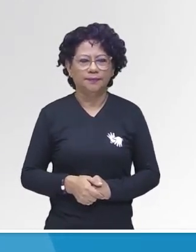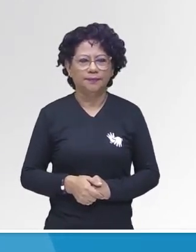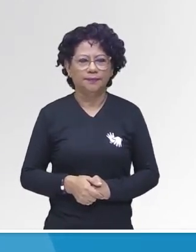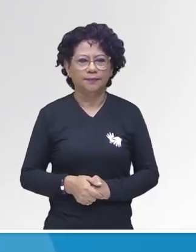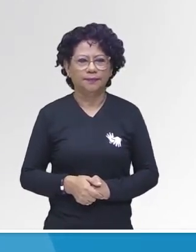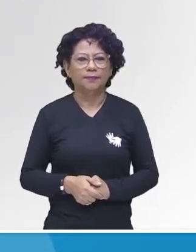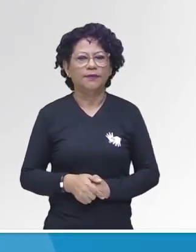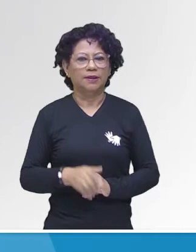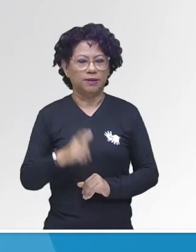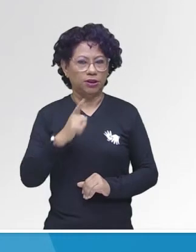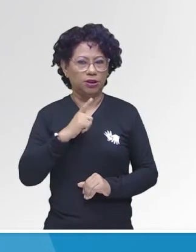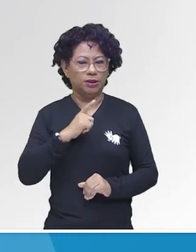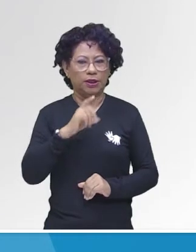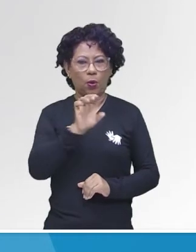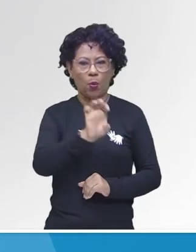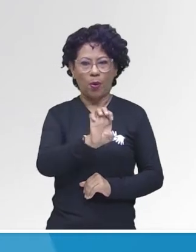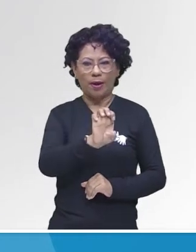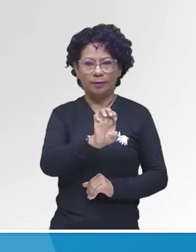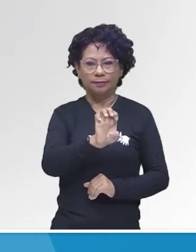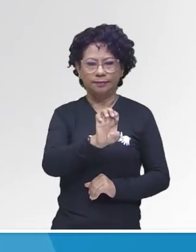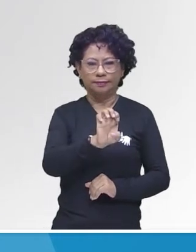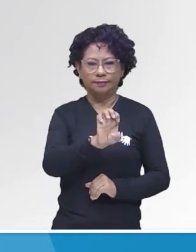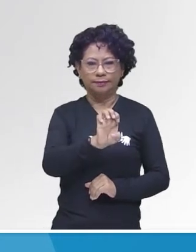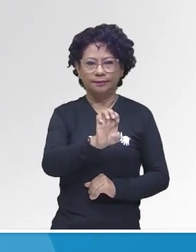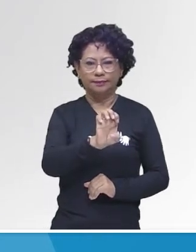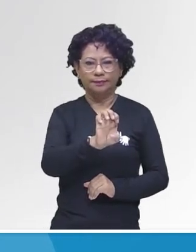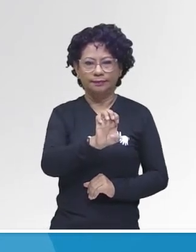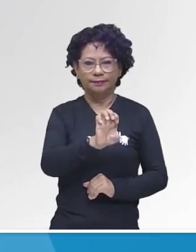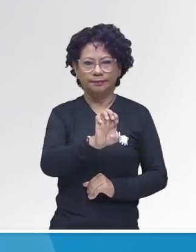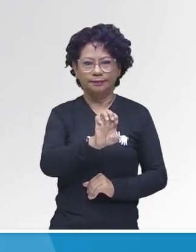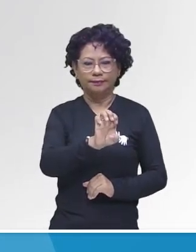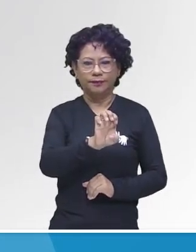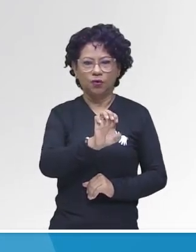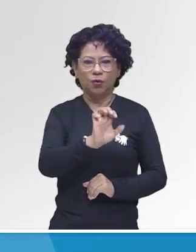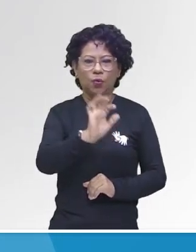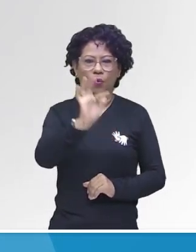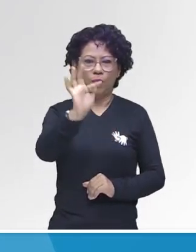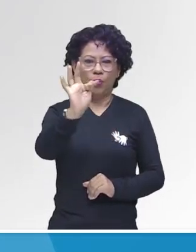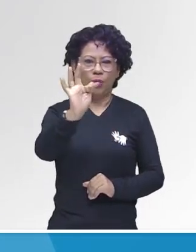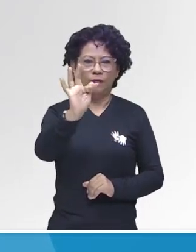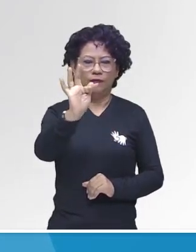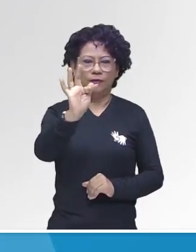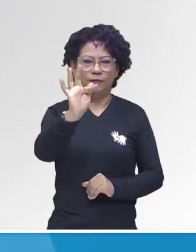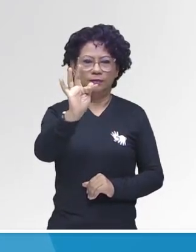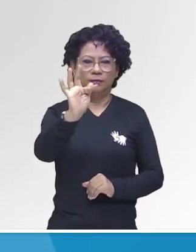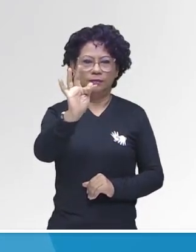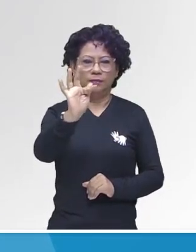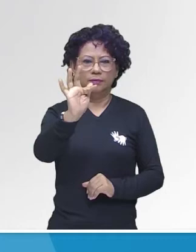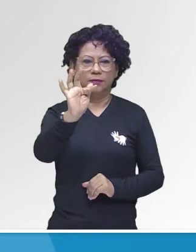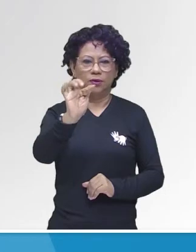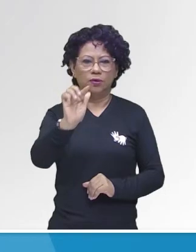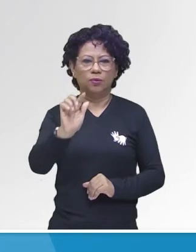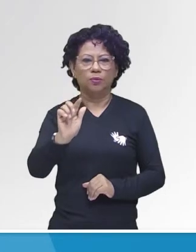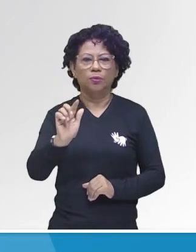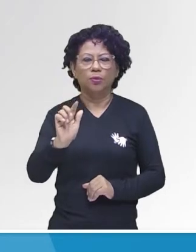Temos aí o ponto E, o ponto F e o ponto G.